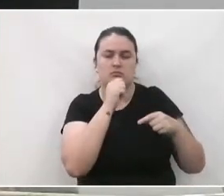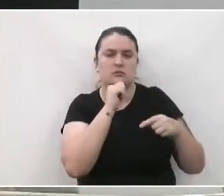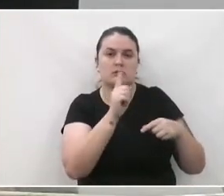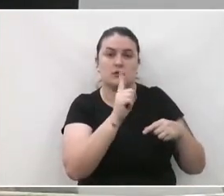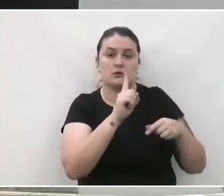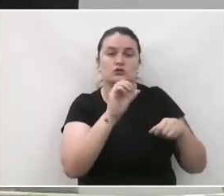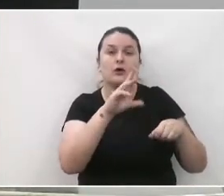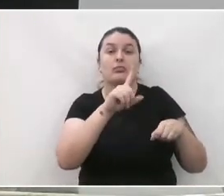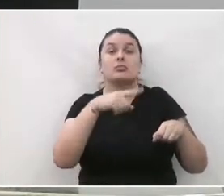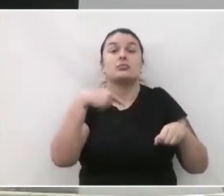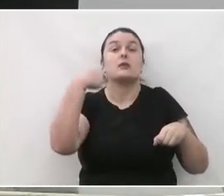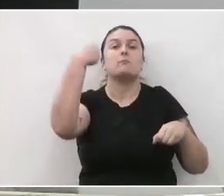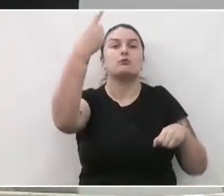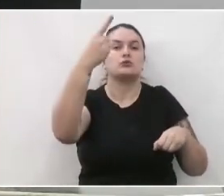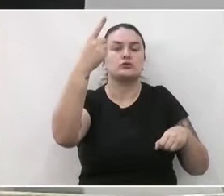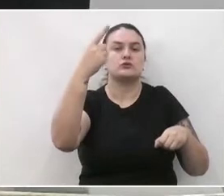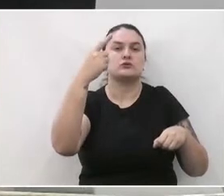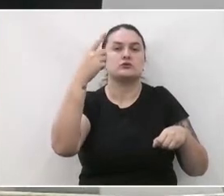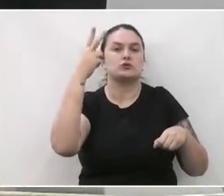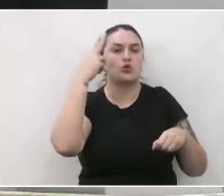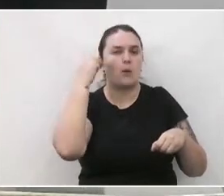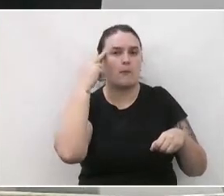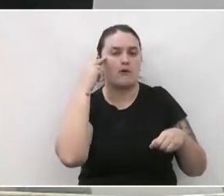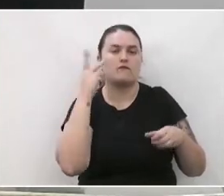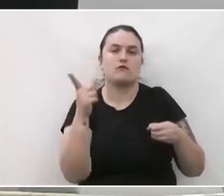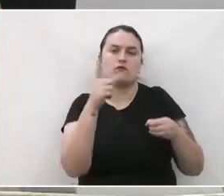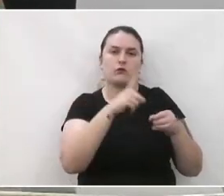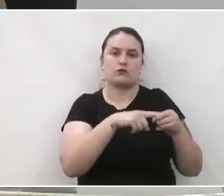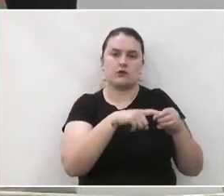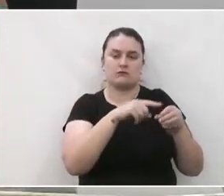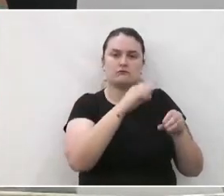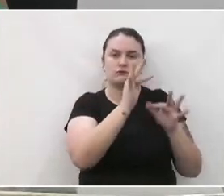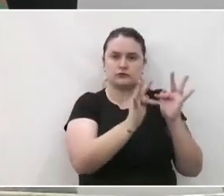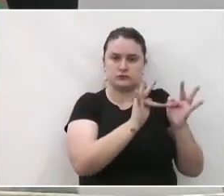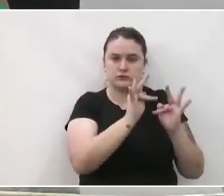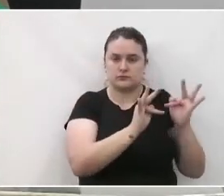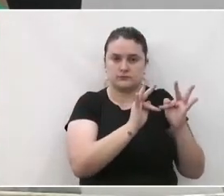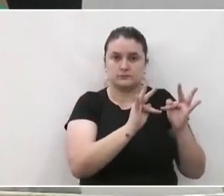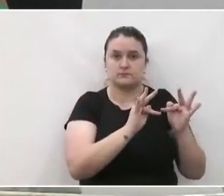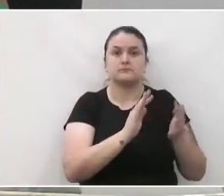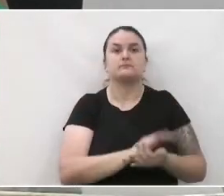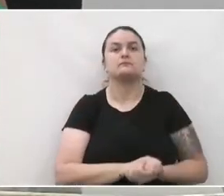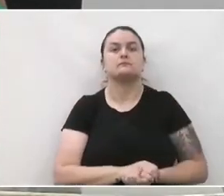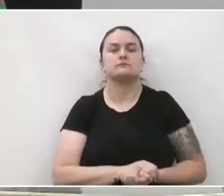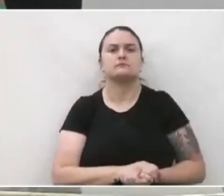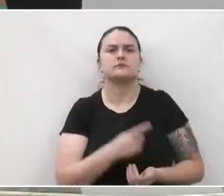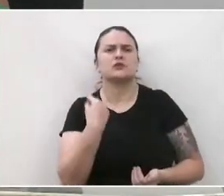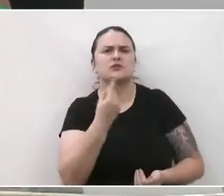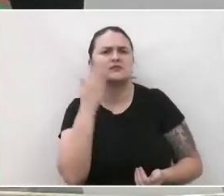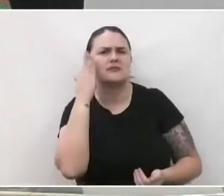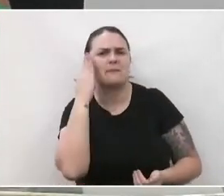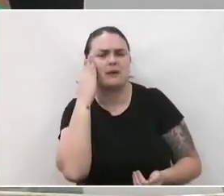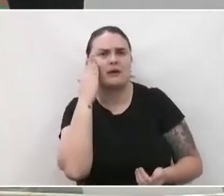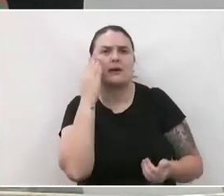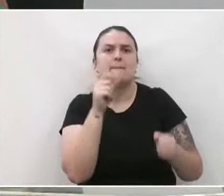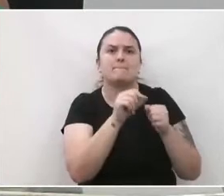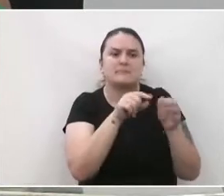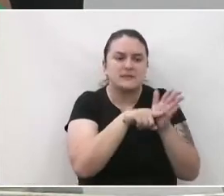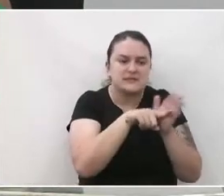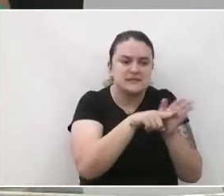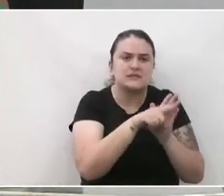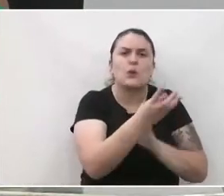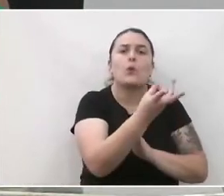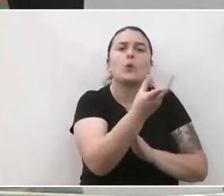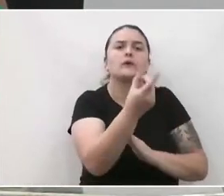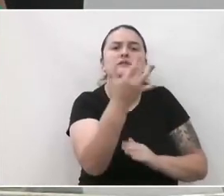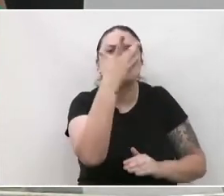de que vai ser um delimitador de águas, porque a partir daí você vai ter você vai saber quantas crianças são, vai